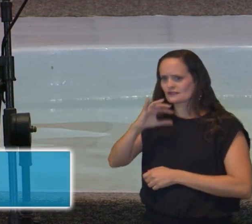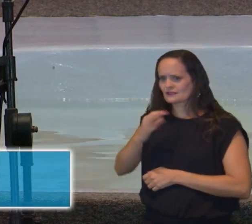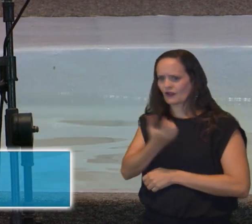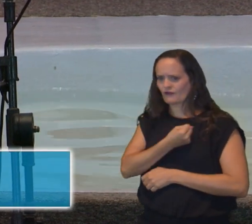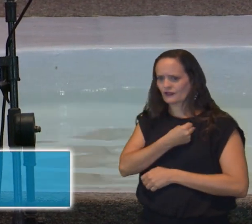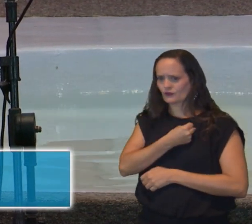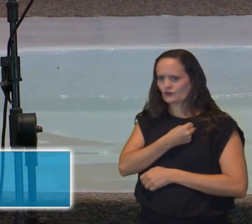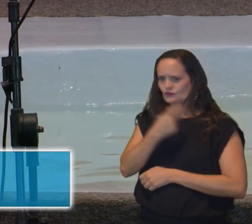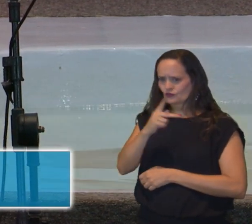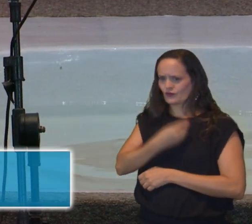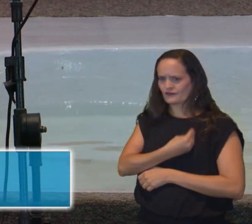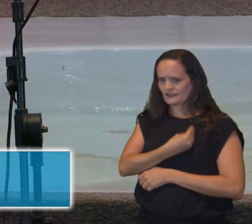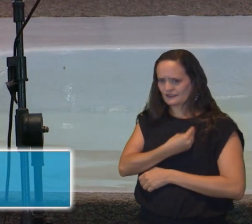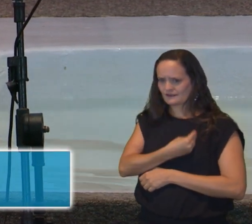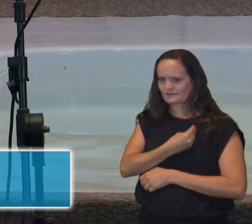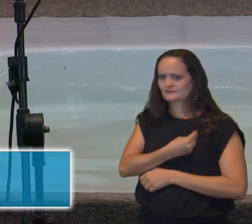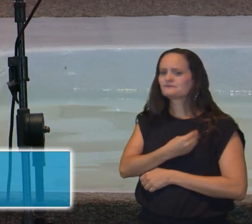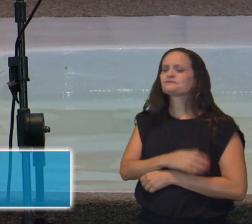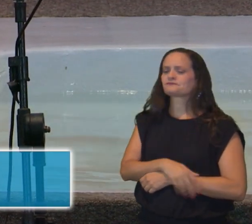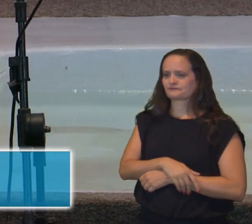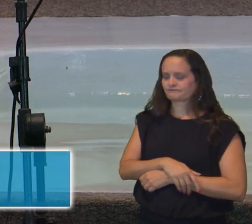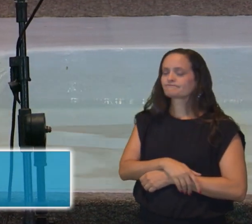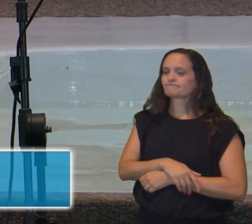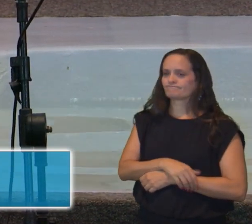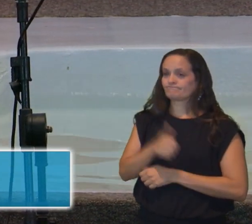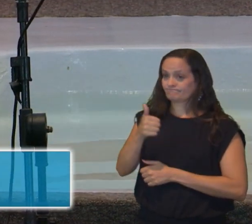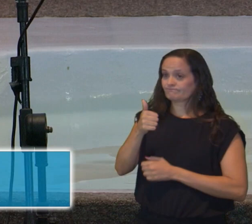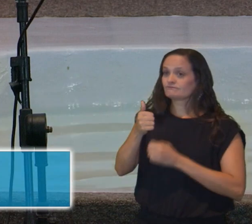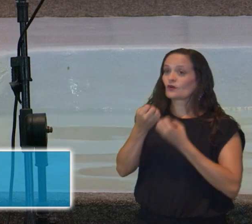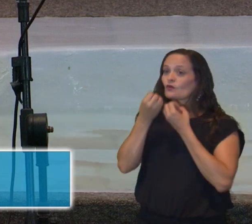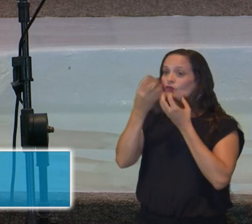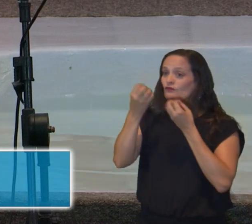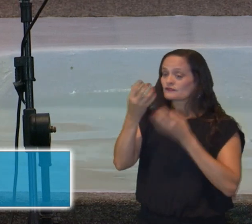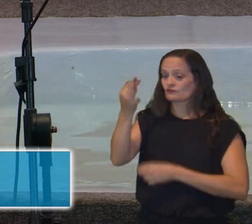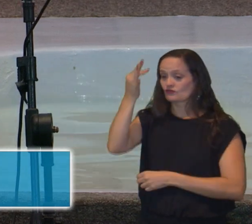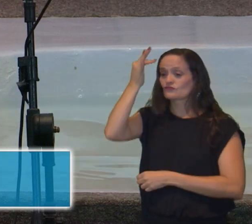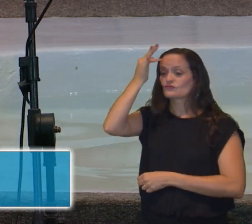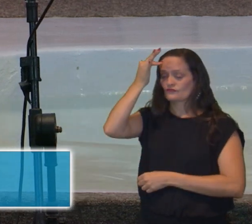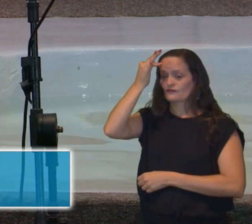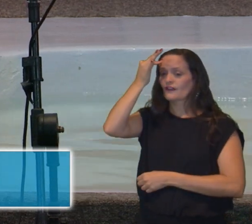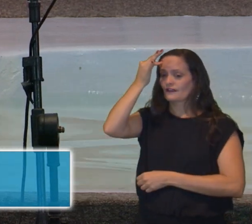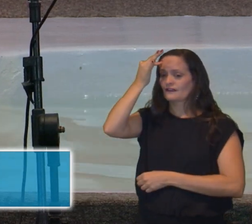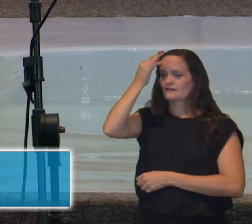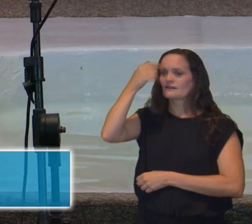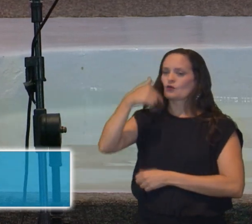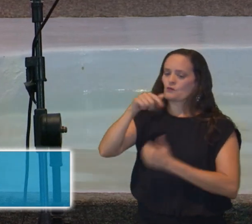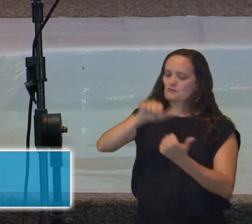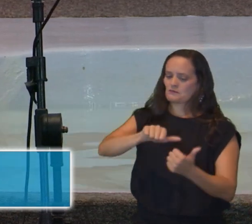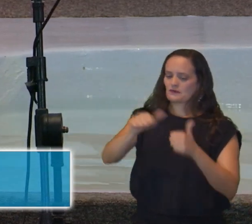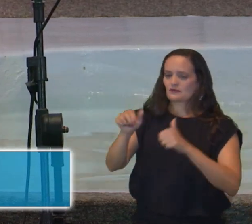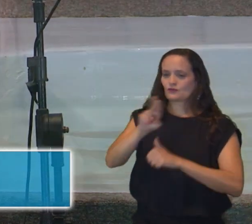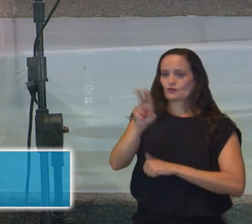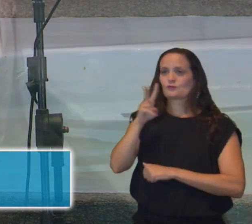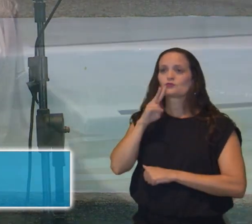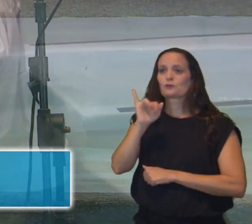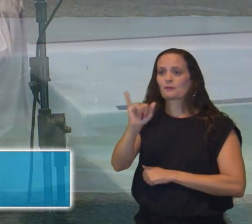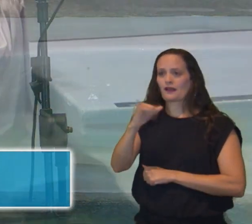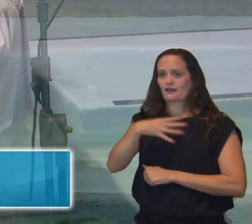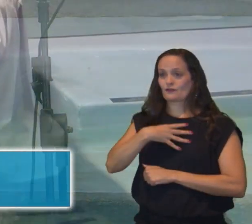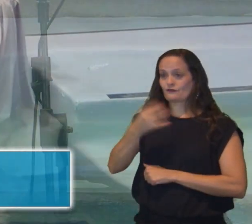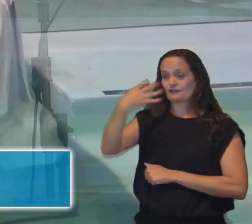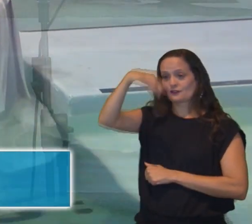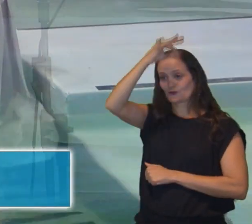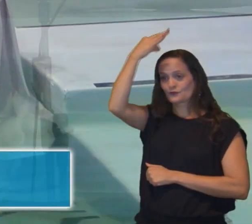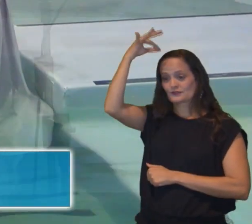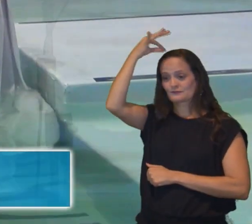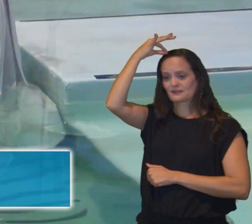da sua vida. Sim. Mediante a sua pública profissão de fé, meu irmão, eu batizo em nome do Pai, do Filho e